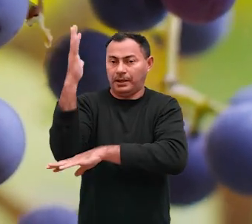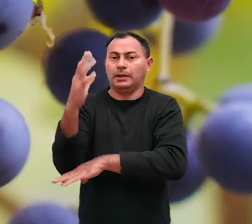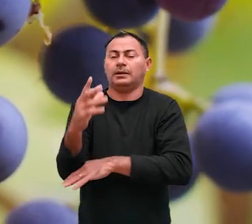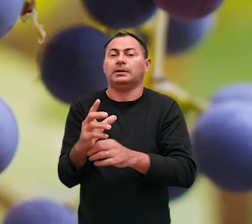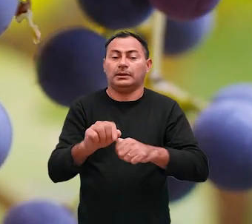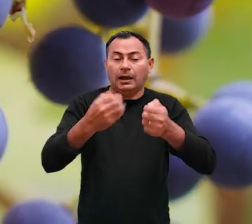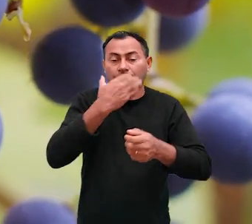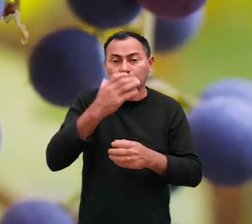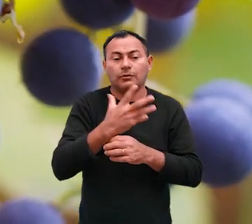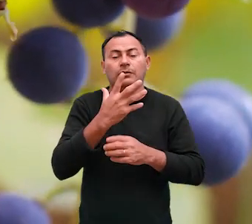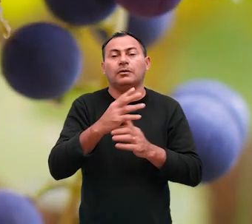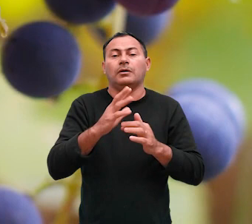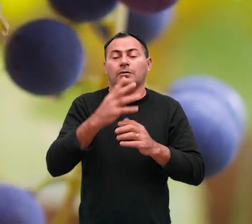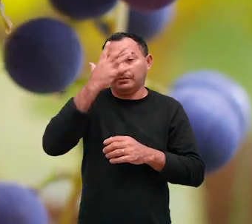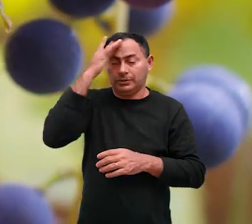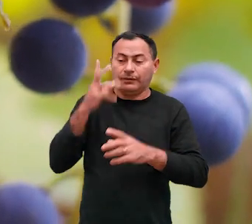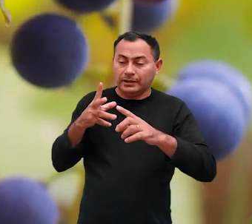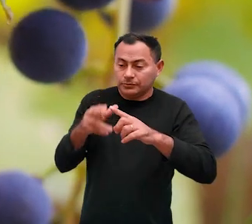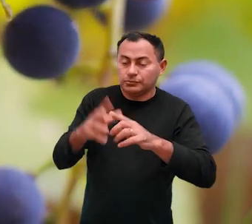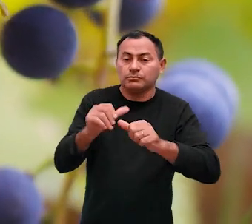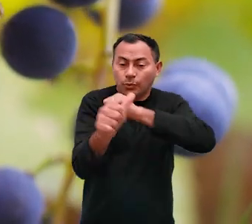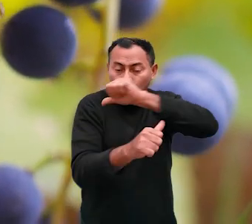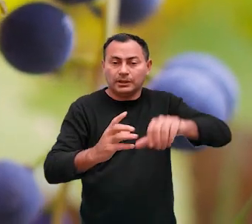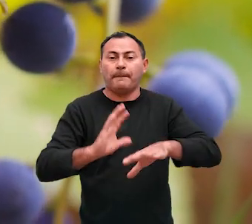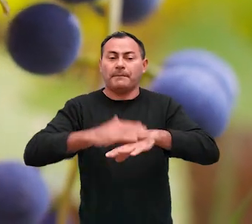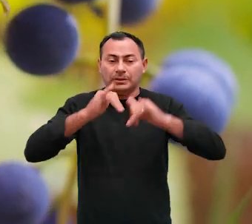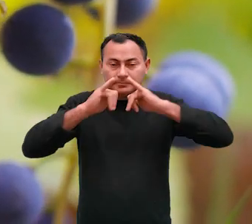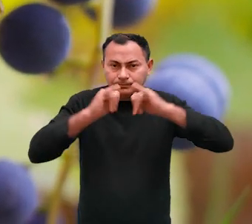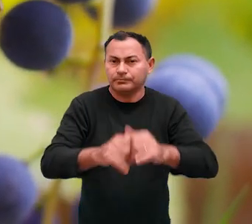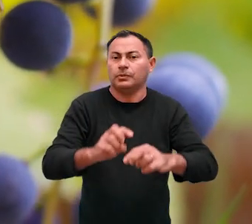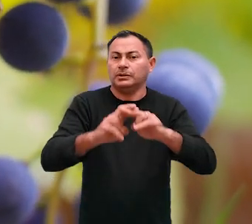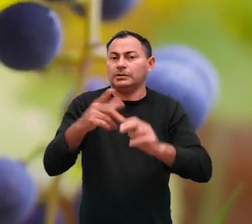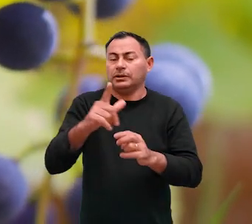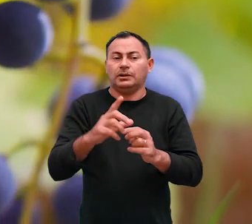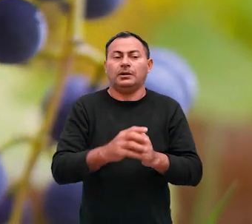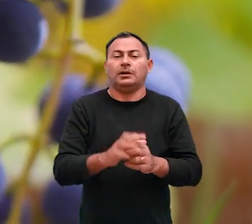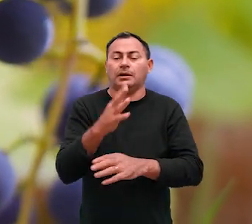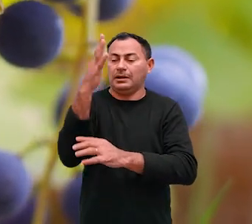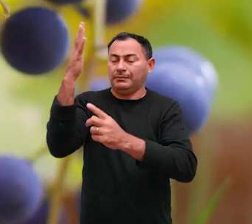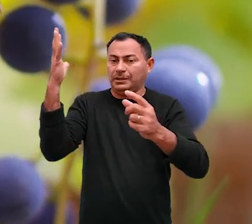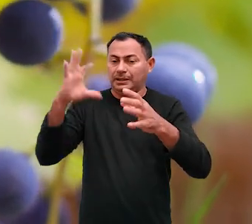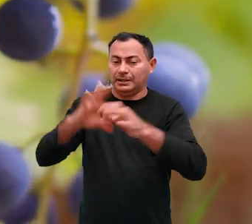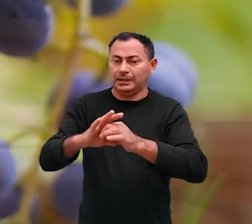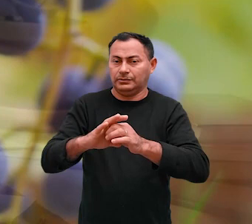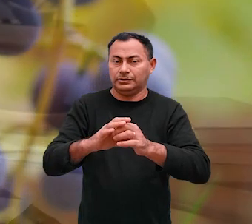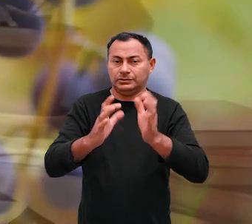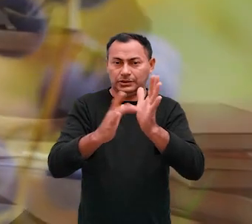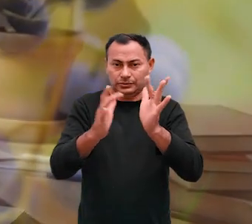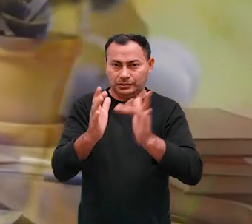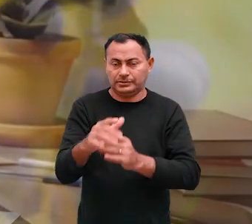o Pai o poda, para que dê mais frutos. Não existe, portanto, um ramo infrutífero ligado a